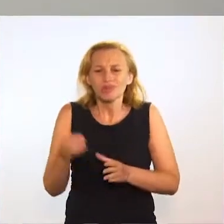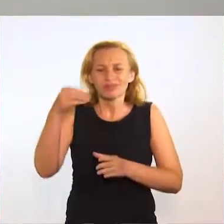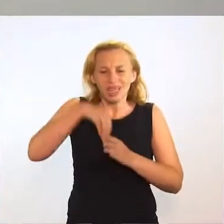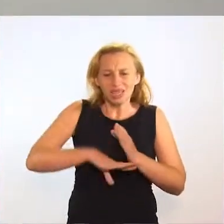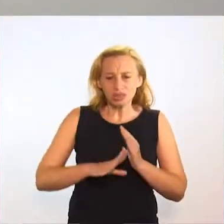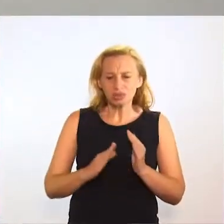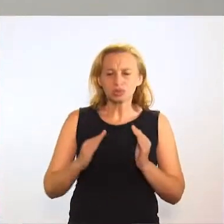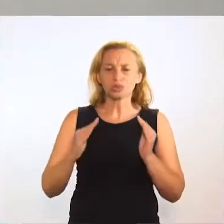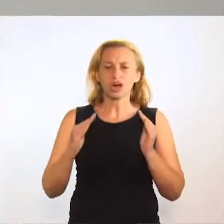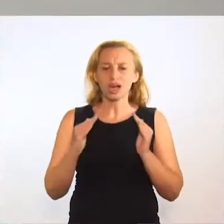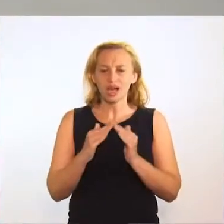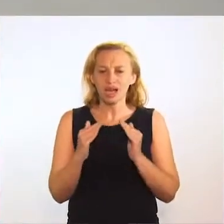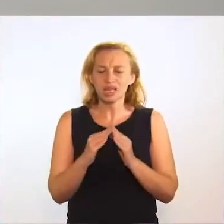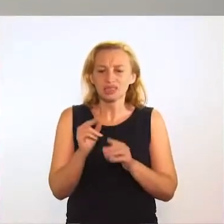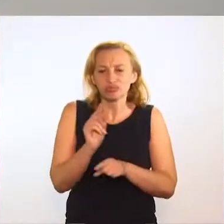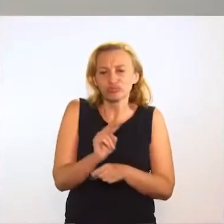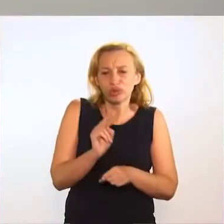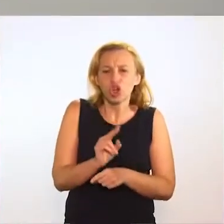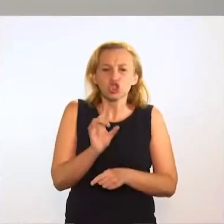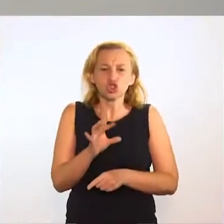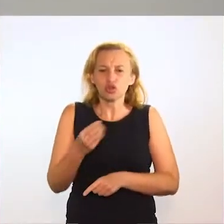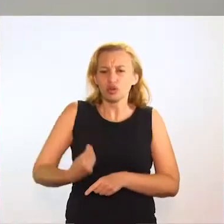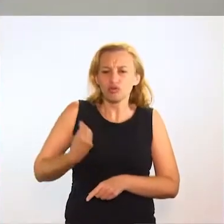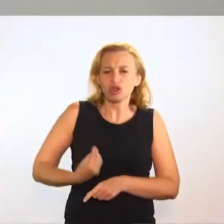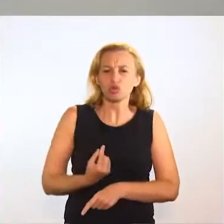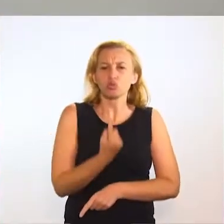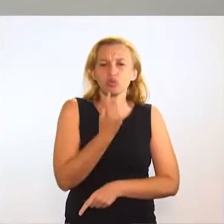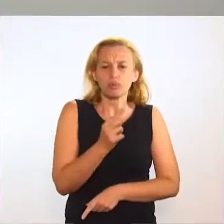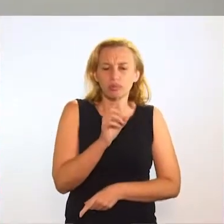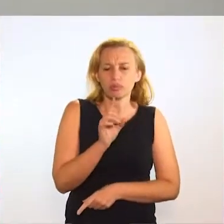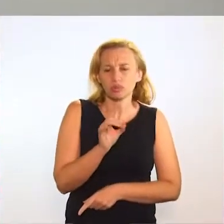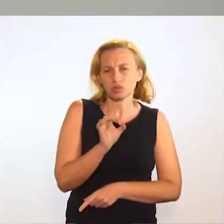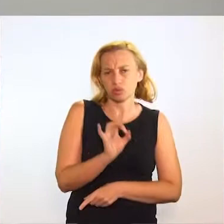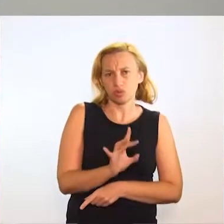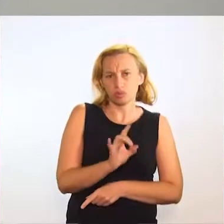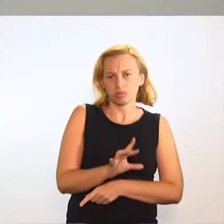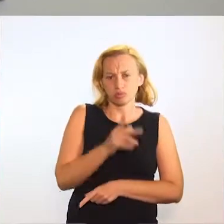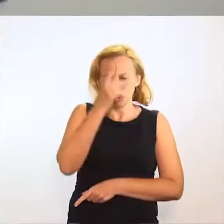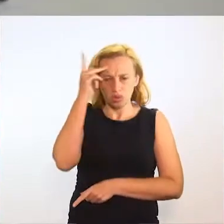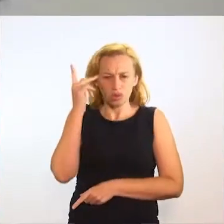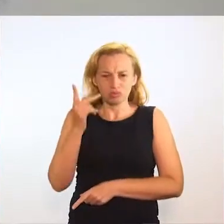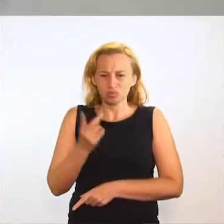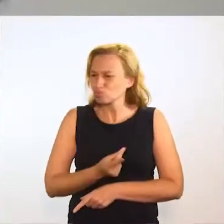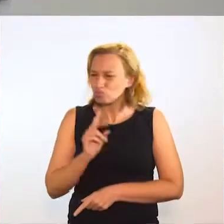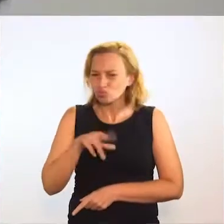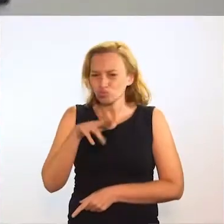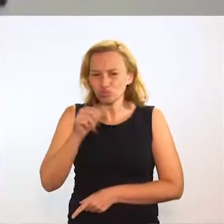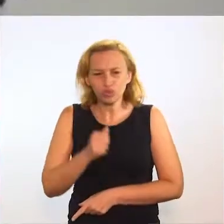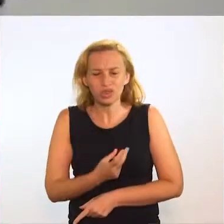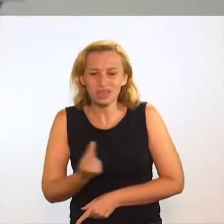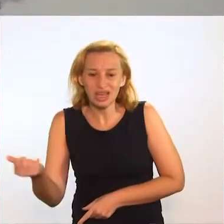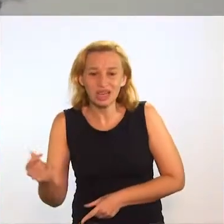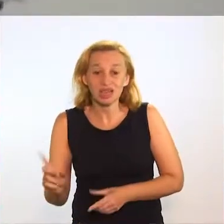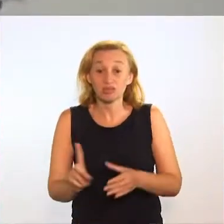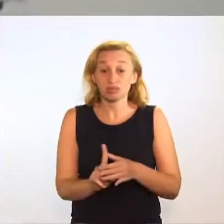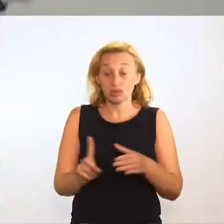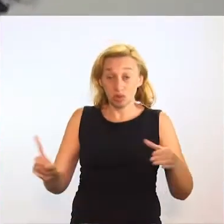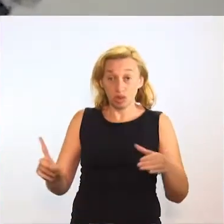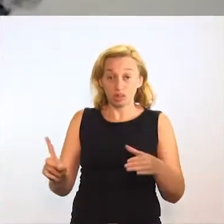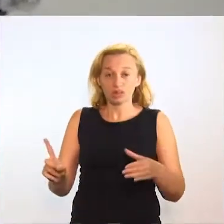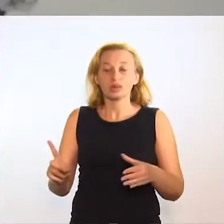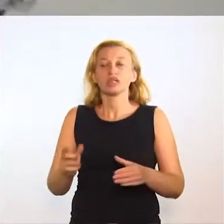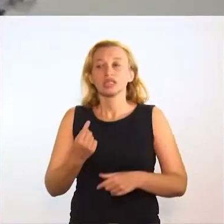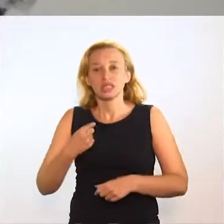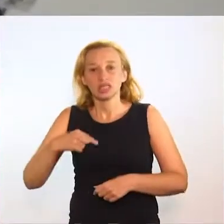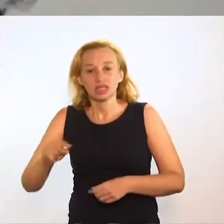às vezes, num asilo, só com aquelas pessoas, só convivendo ali, muitas vezes não saem dali, né? Então, eles sempre viveram uma forma de isolamento. Então, para a